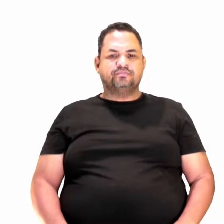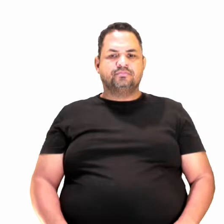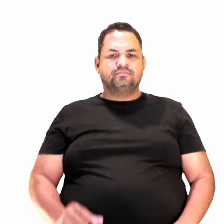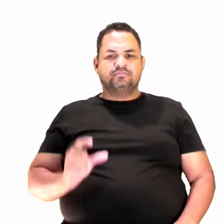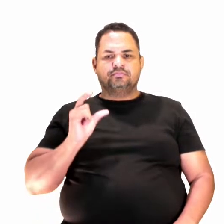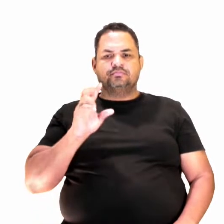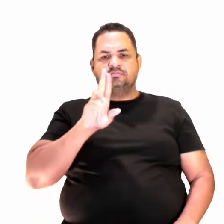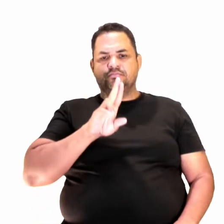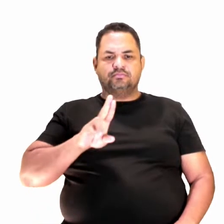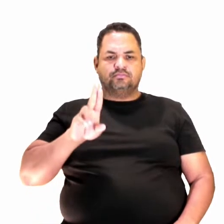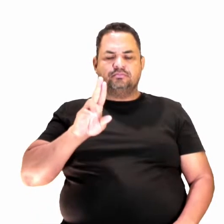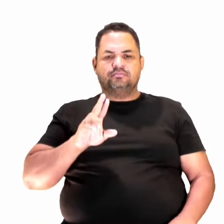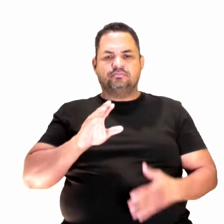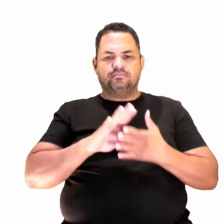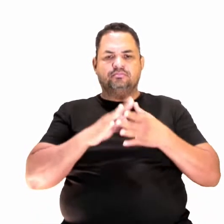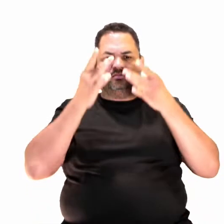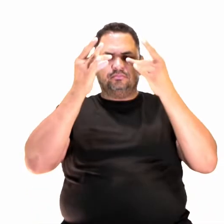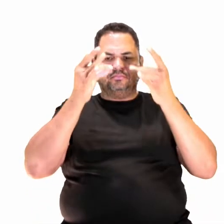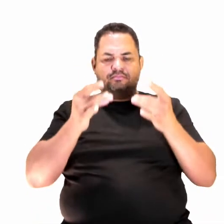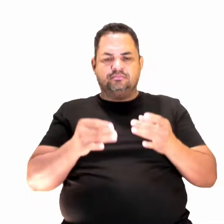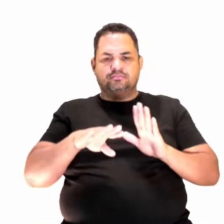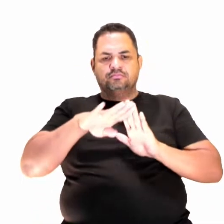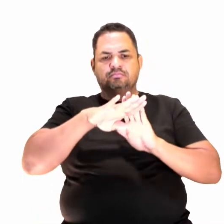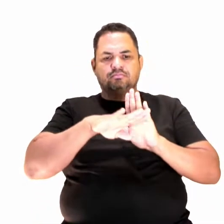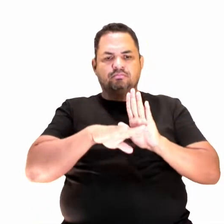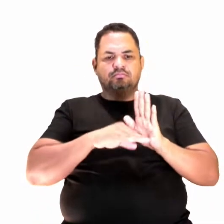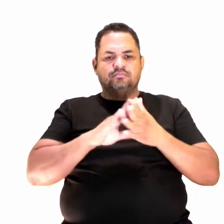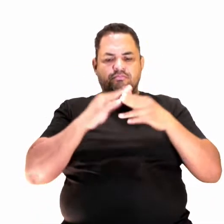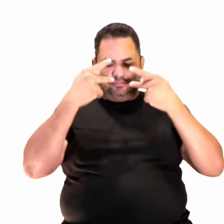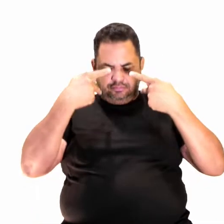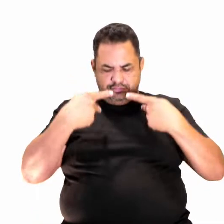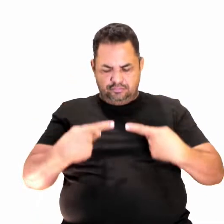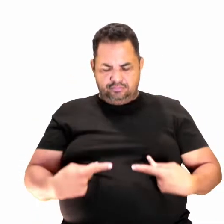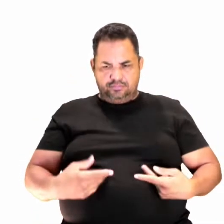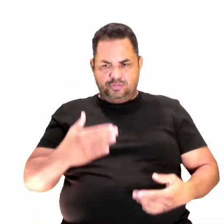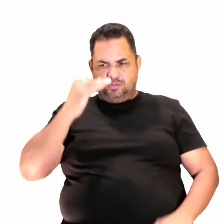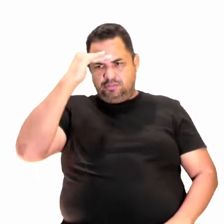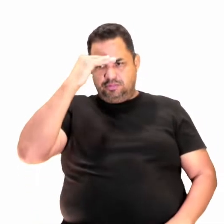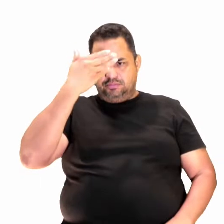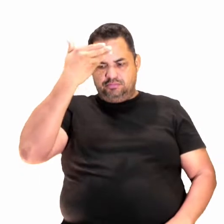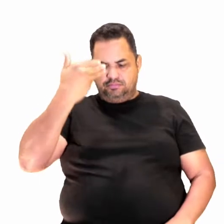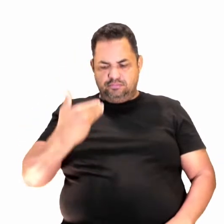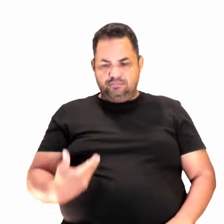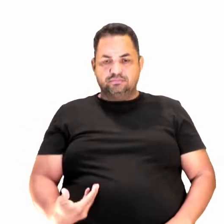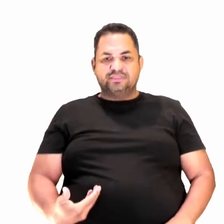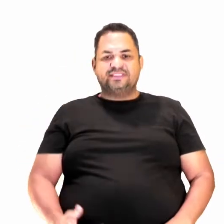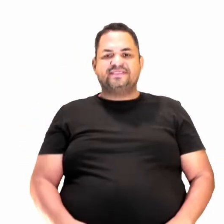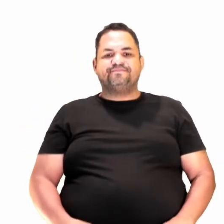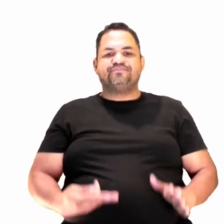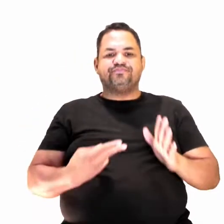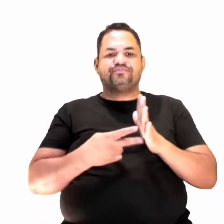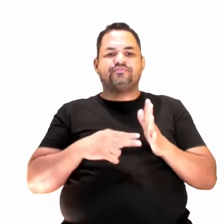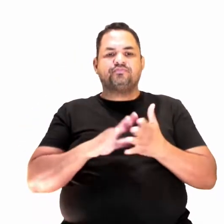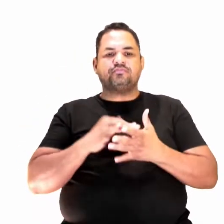pouco. She's not very tall, ela não é muito alta. She's medium high.